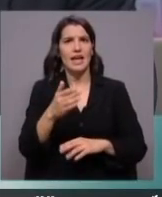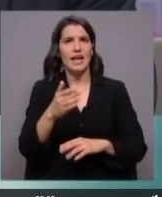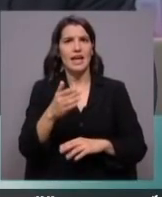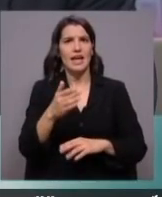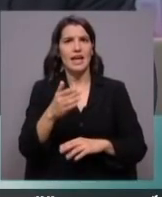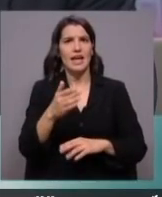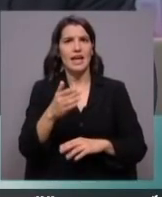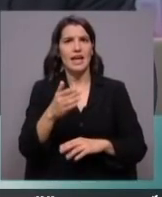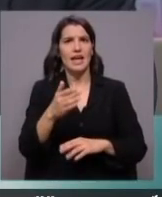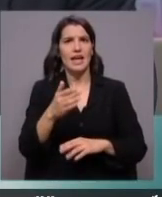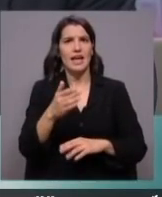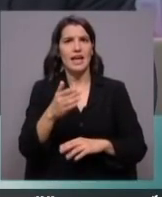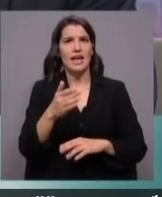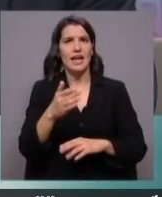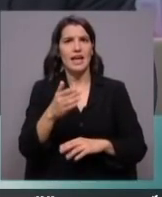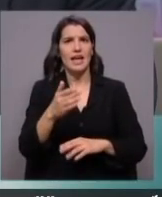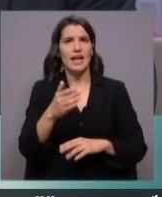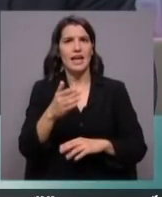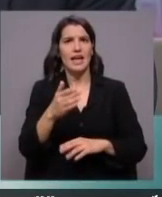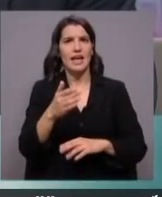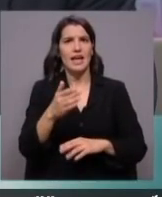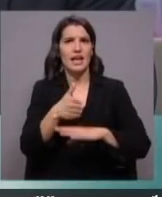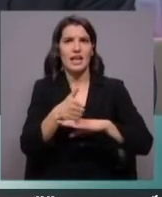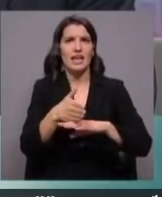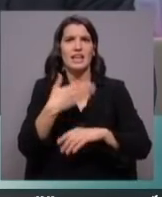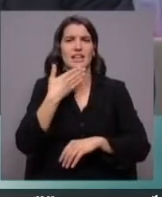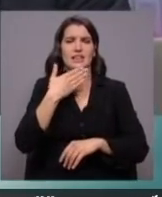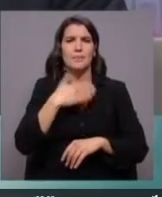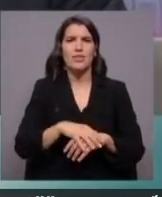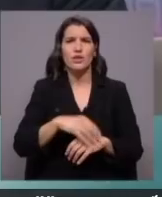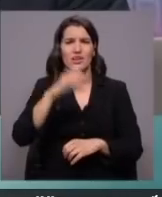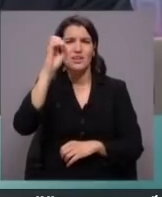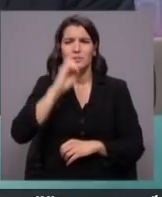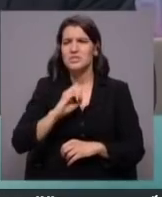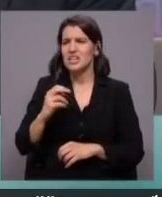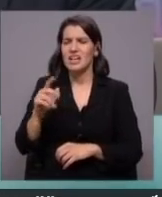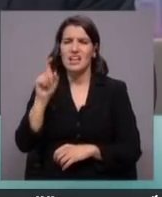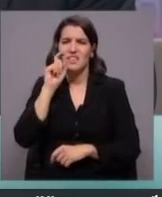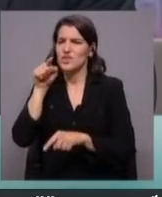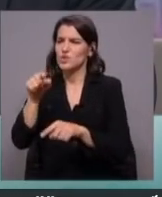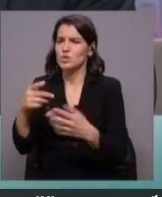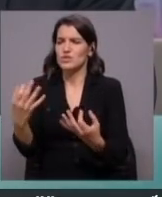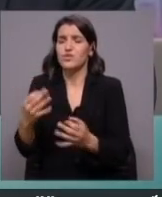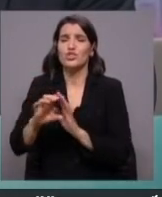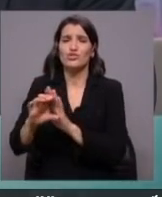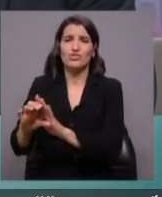está, a cultura dos países nórdicos não tem nada a ver com a nossa, percebes? Isso é que é assim. Não existirá.